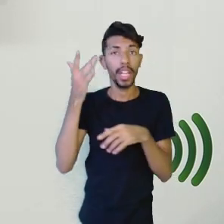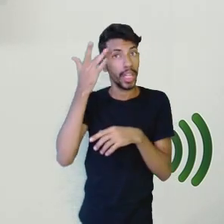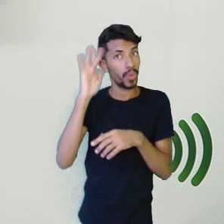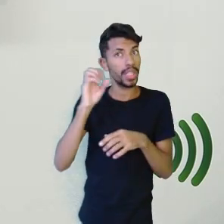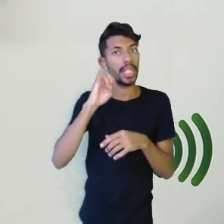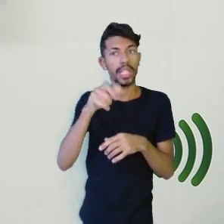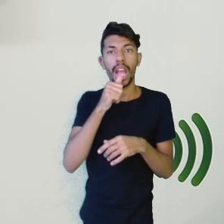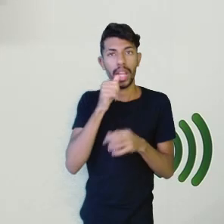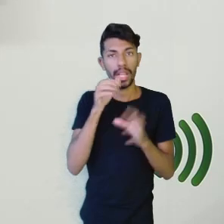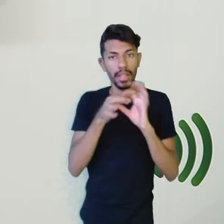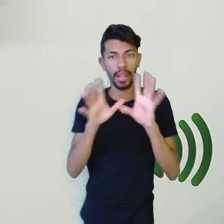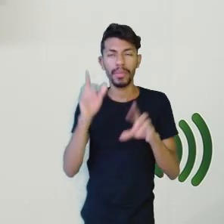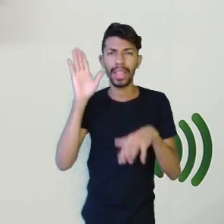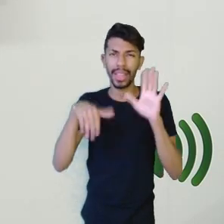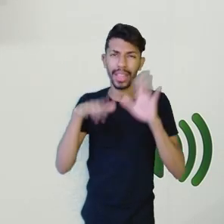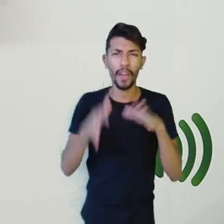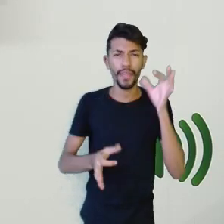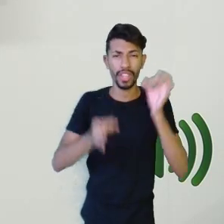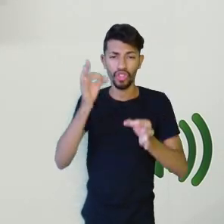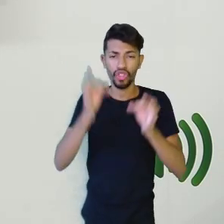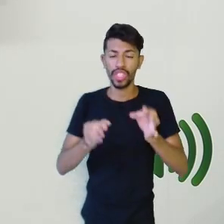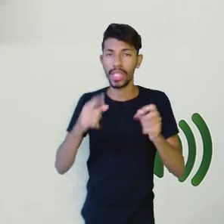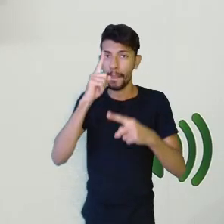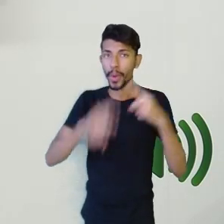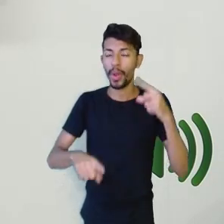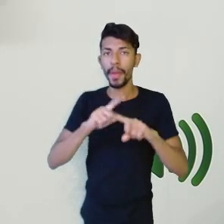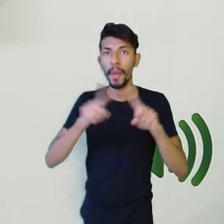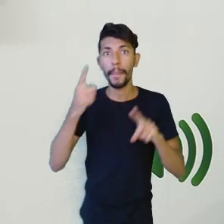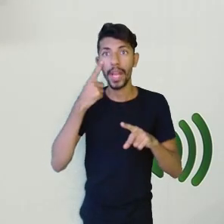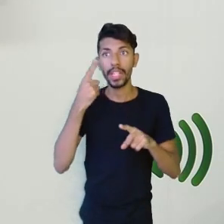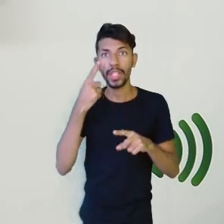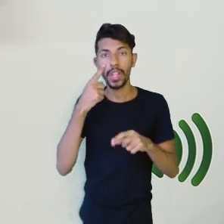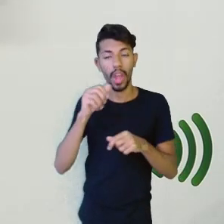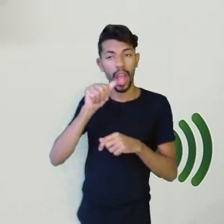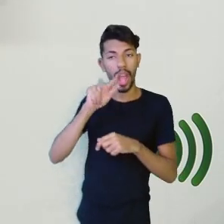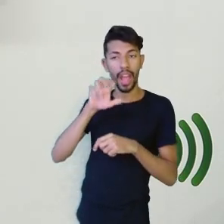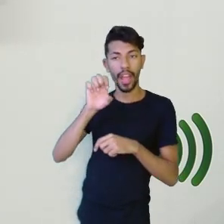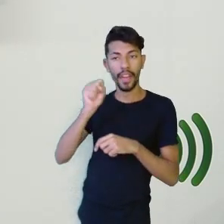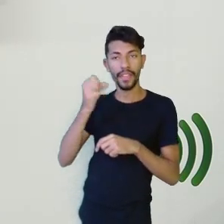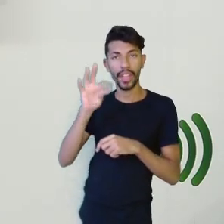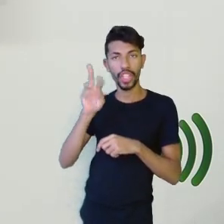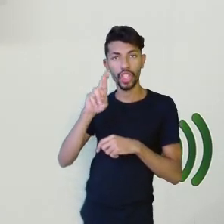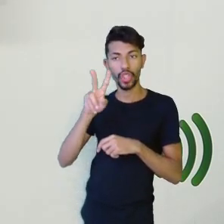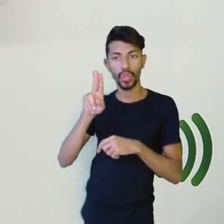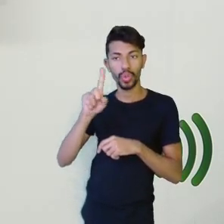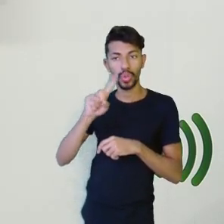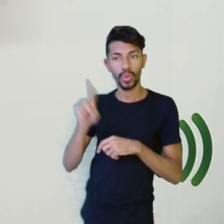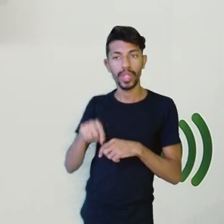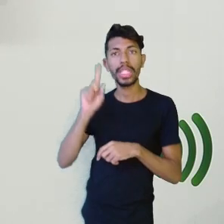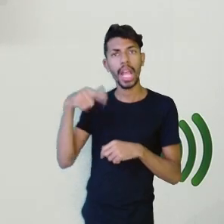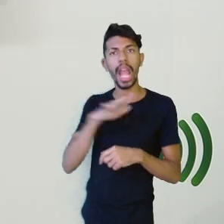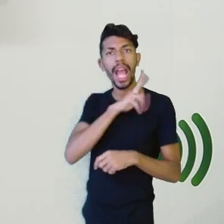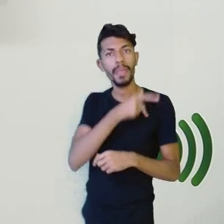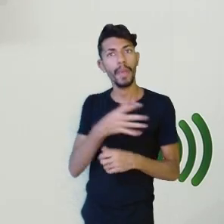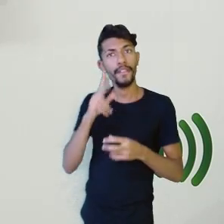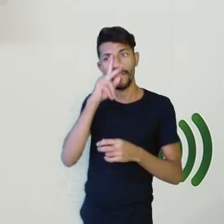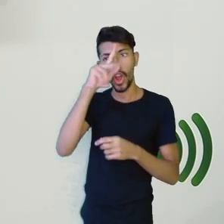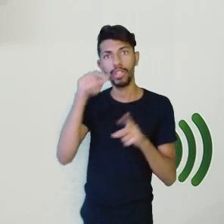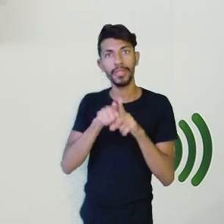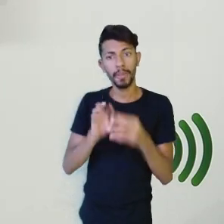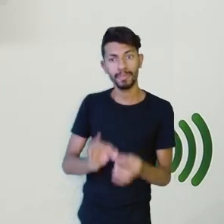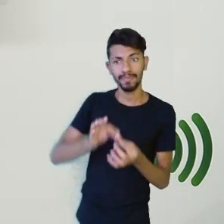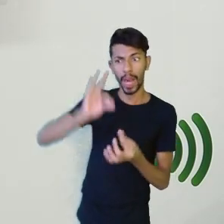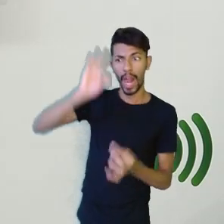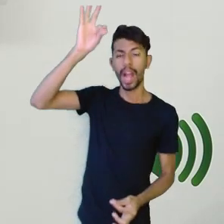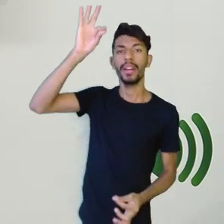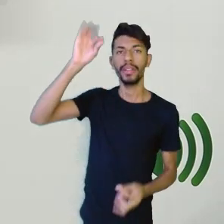tipo de corrida. Mas os avestruzes são animais muito fortes e grandes. Já o beija-flor é bem sensível,